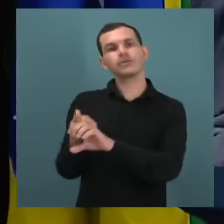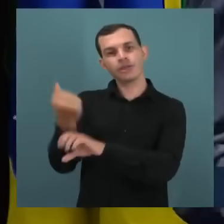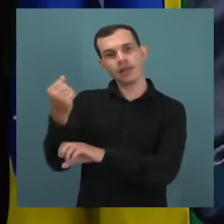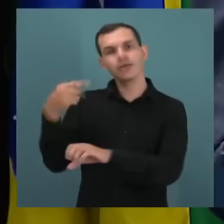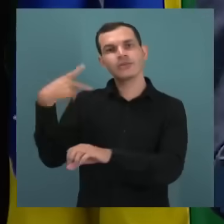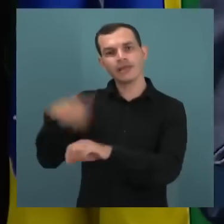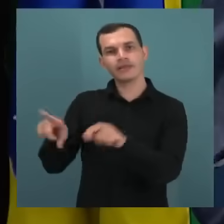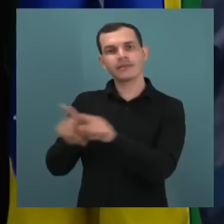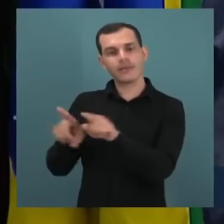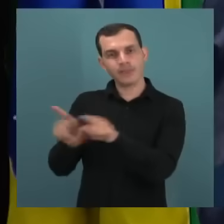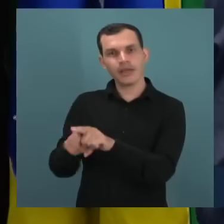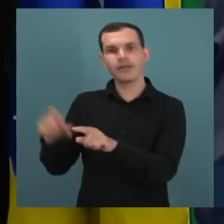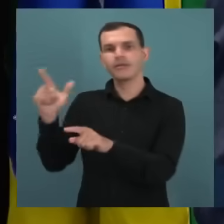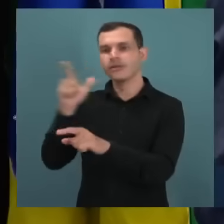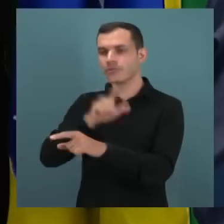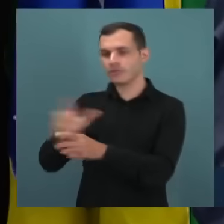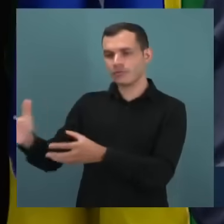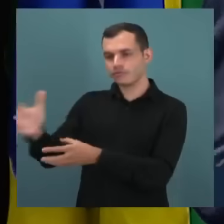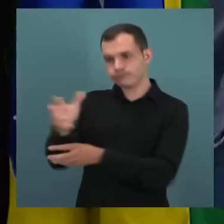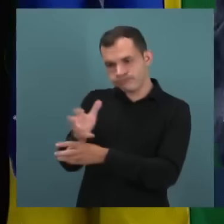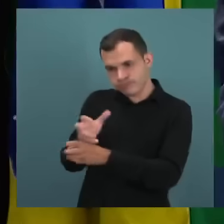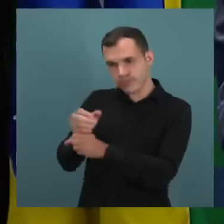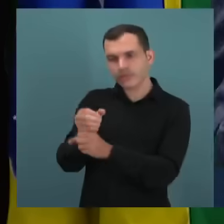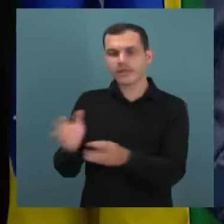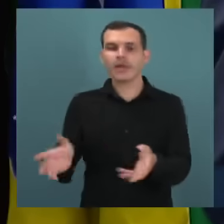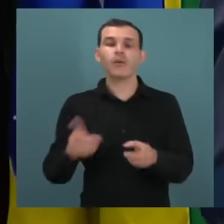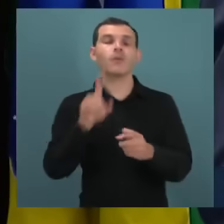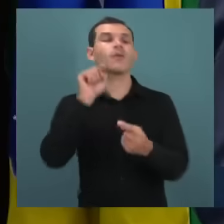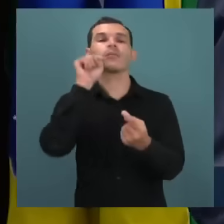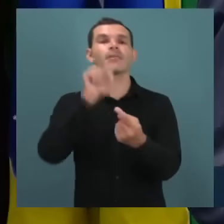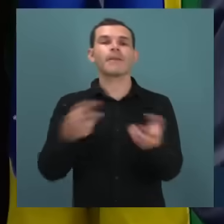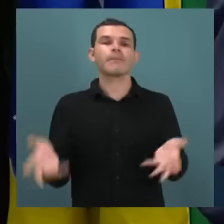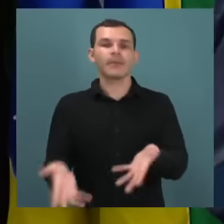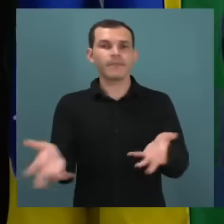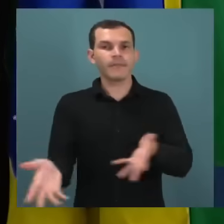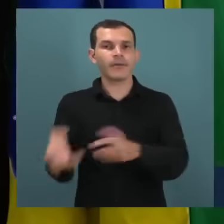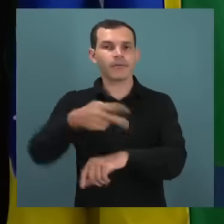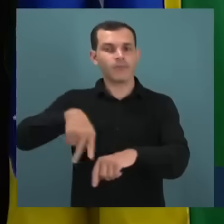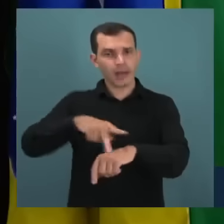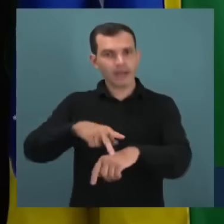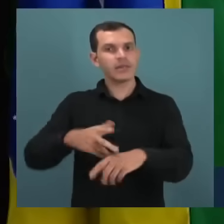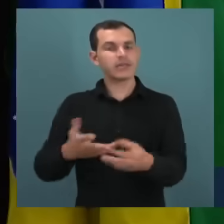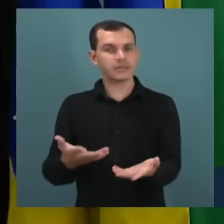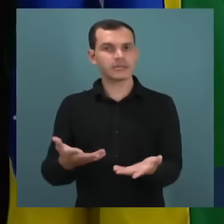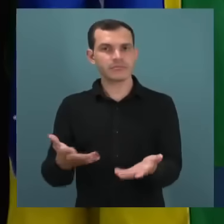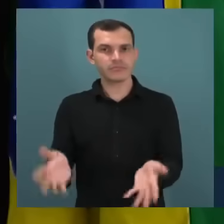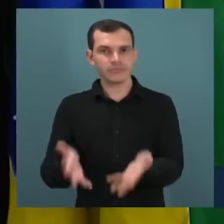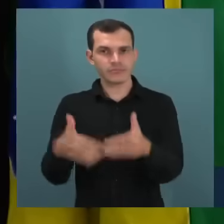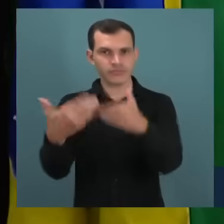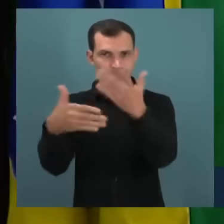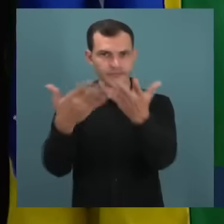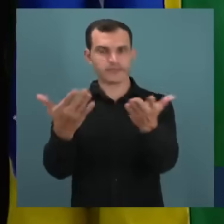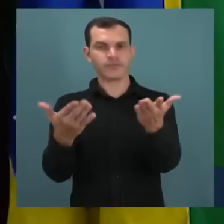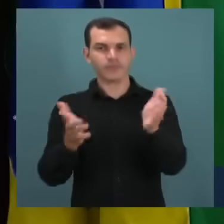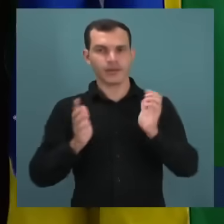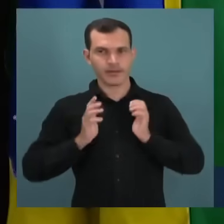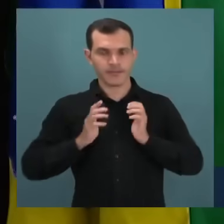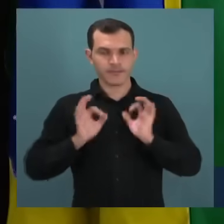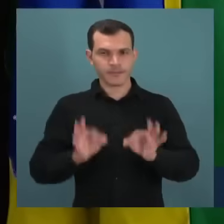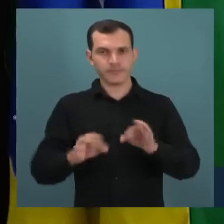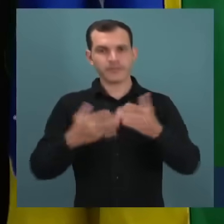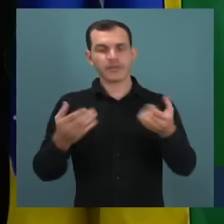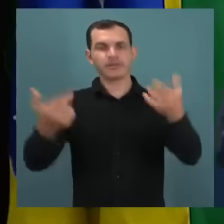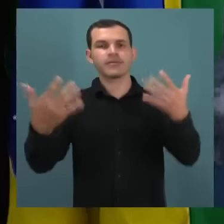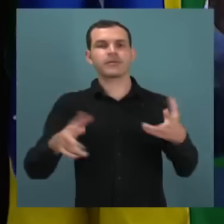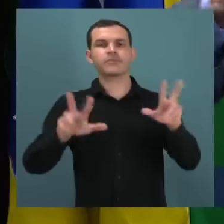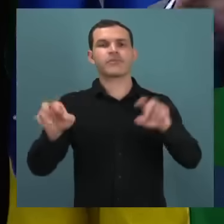na construção da riqueza da nação. Nós estamos falando, por exemplo, de uma situação em que em